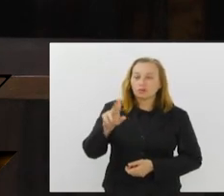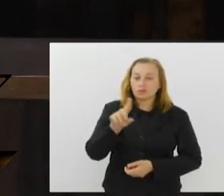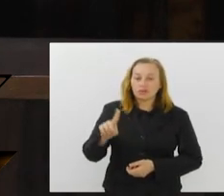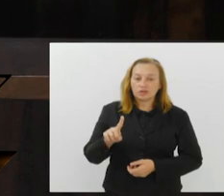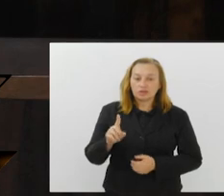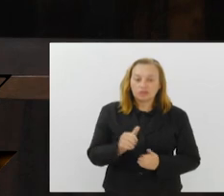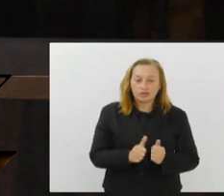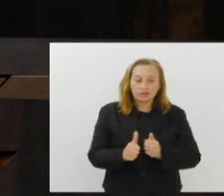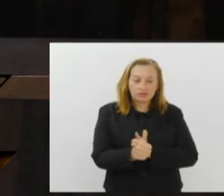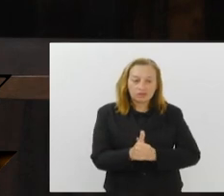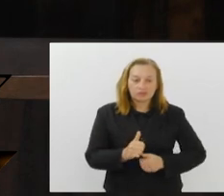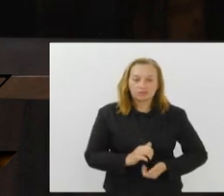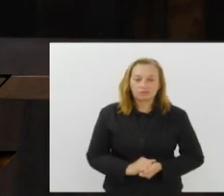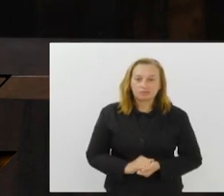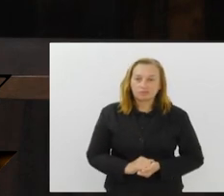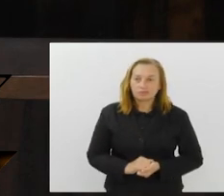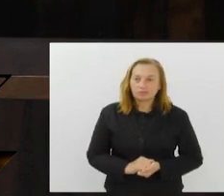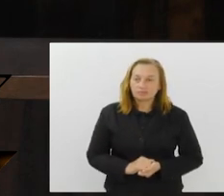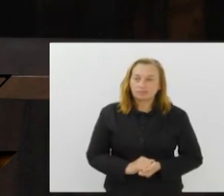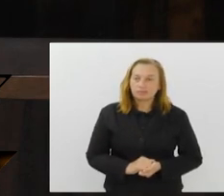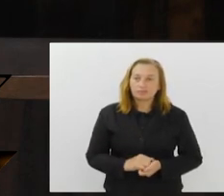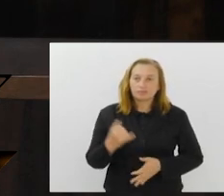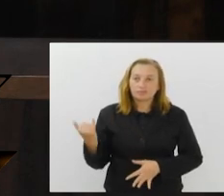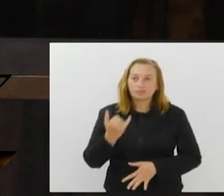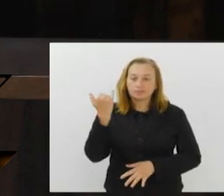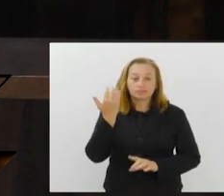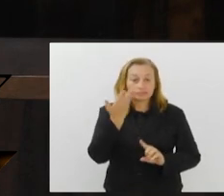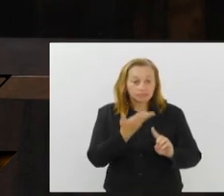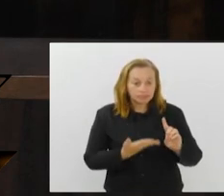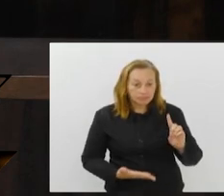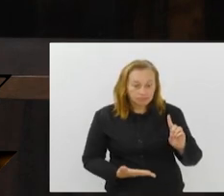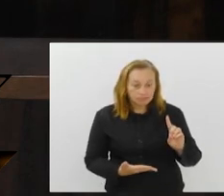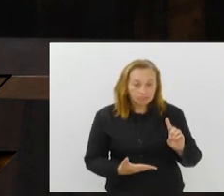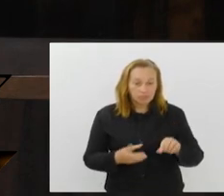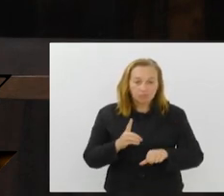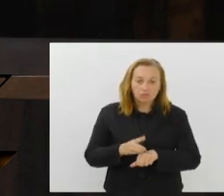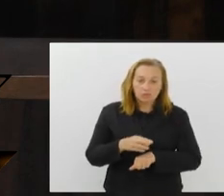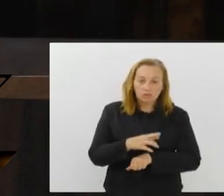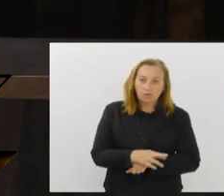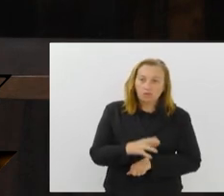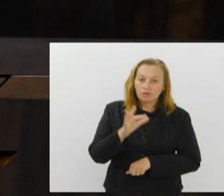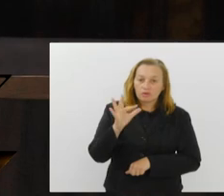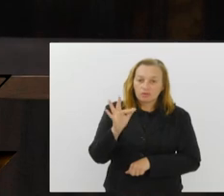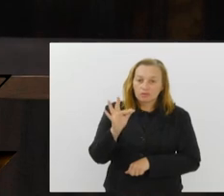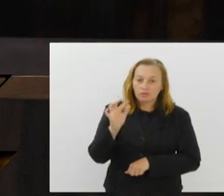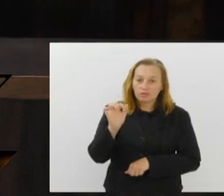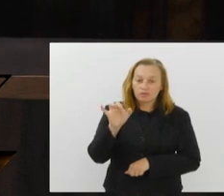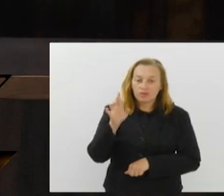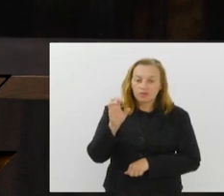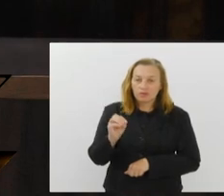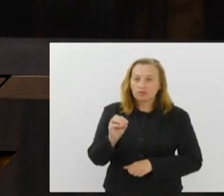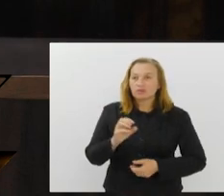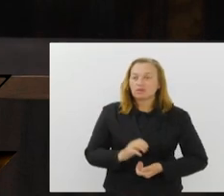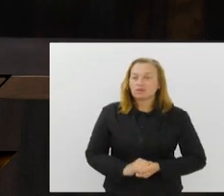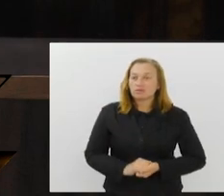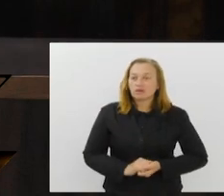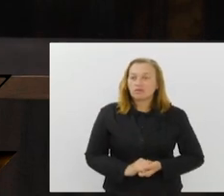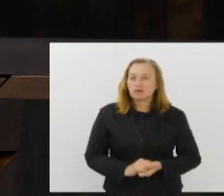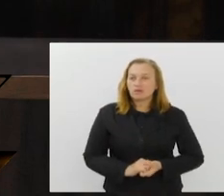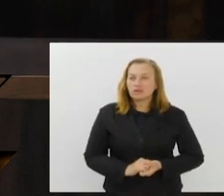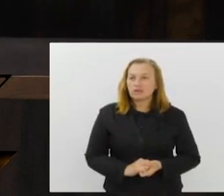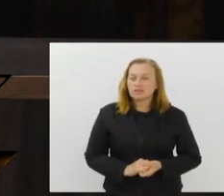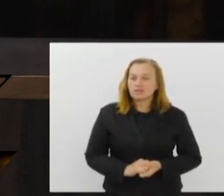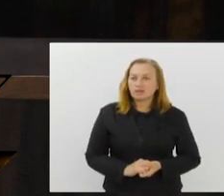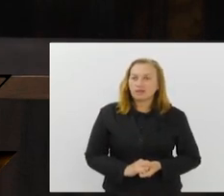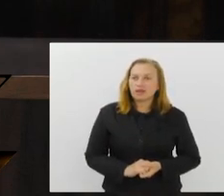Patrícia cioli essa importante homenagem ao Dr Fernando Fernandes amanhã Esse ato na na abi